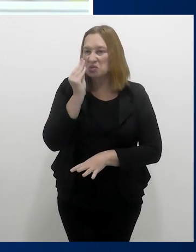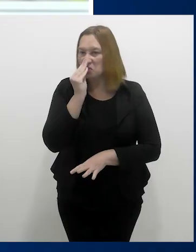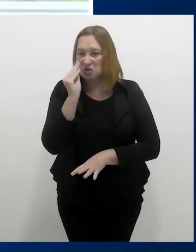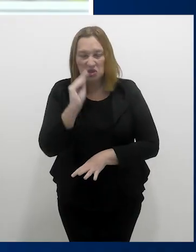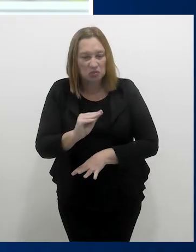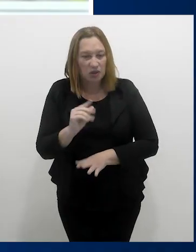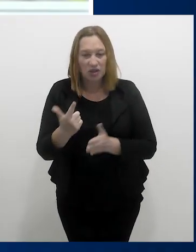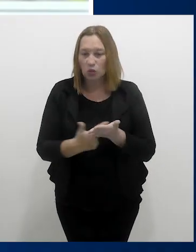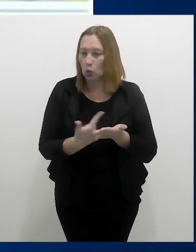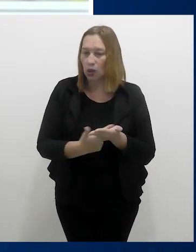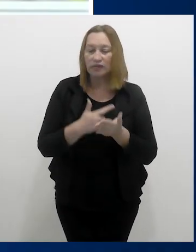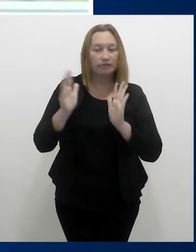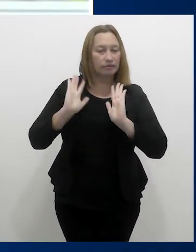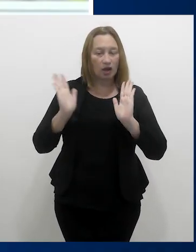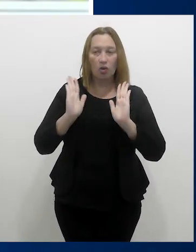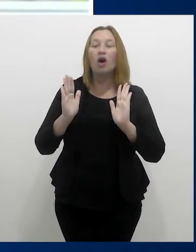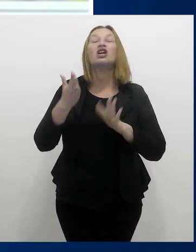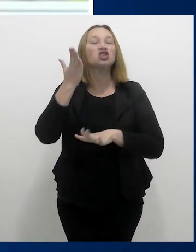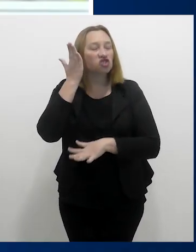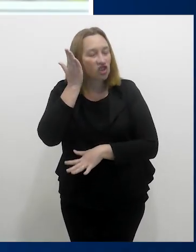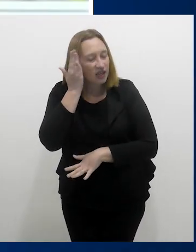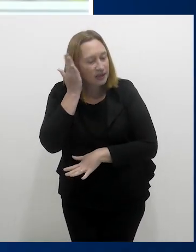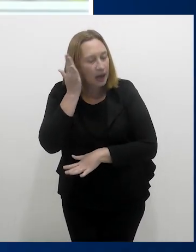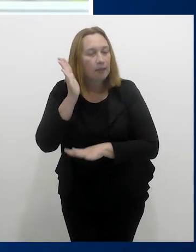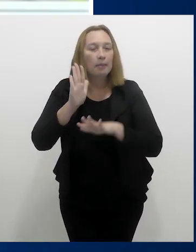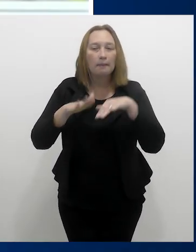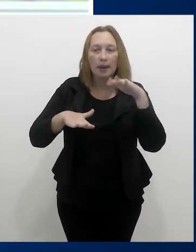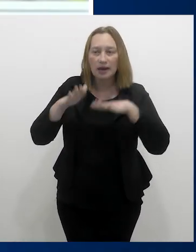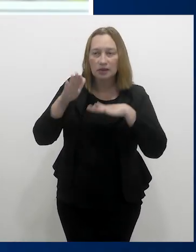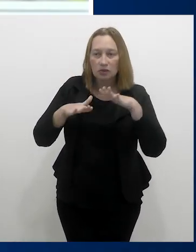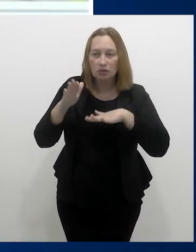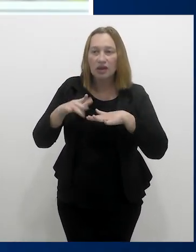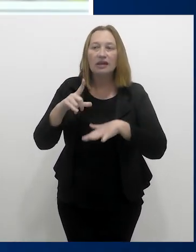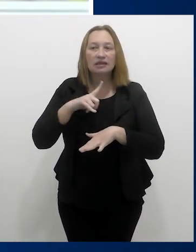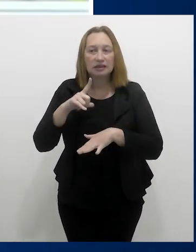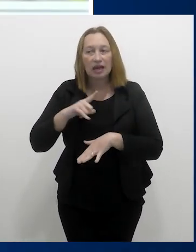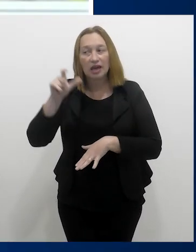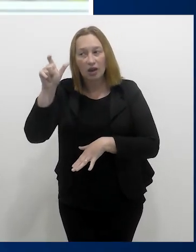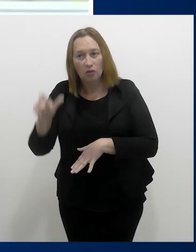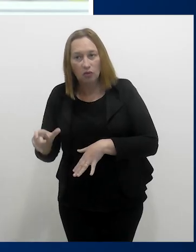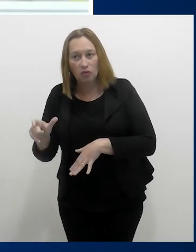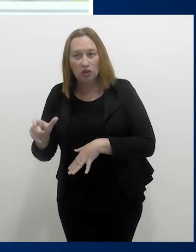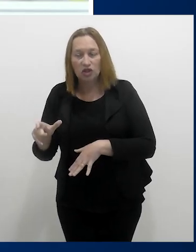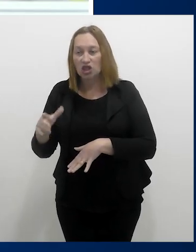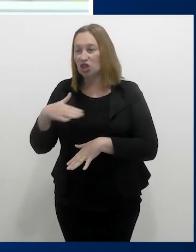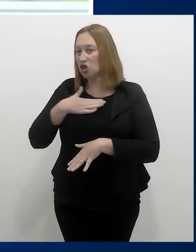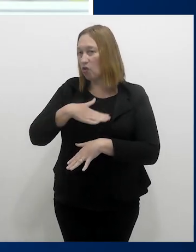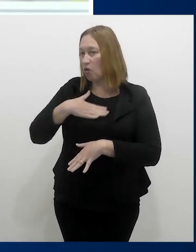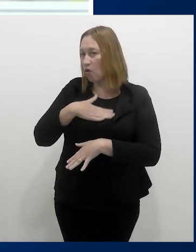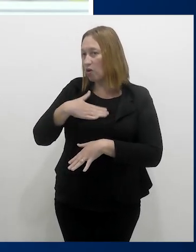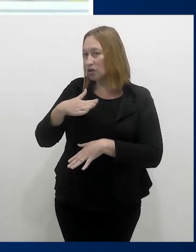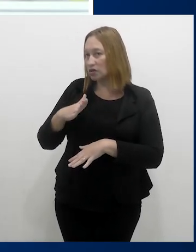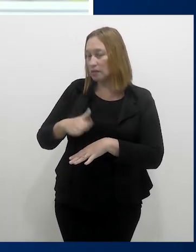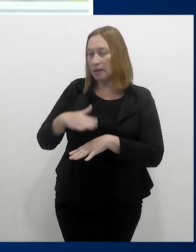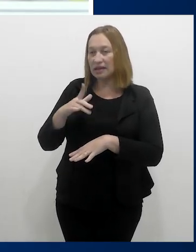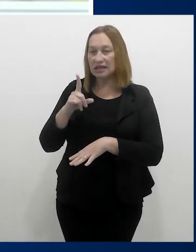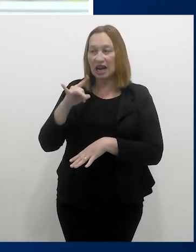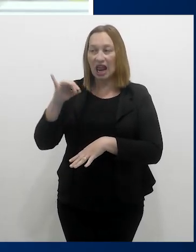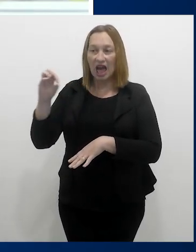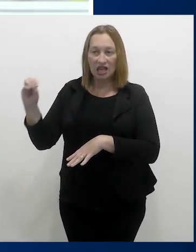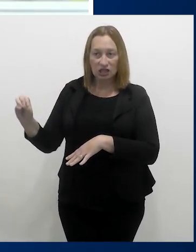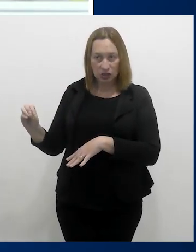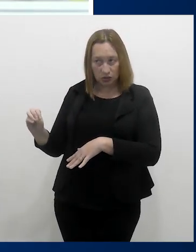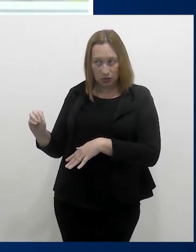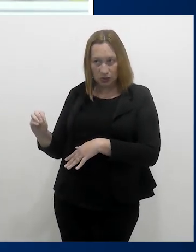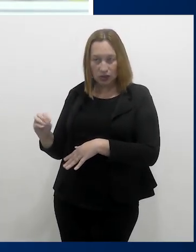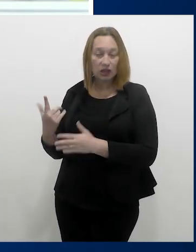livro, sabe? A gente já sabe mais ou menos, claro que tem aquelas que têm os estilos, tem umas que gostam de livros